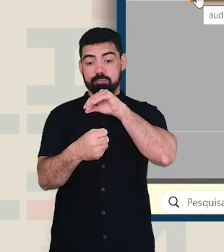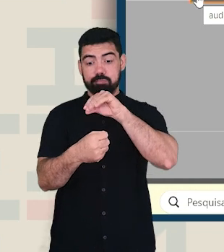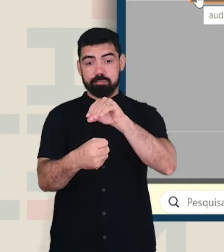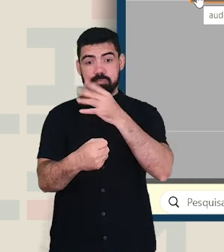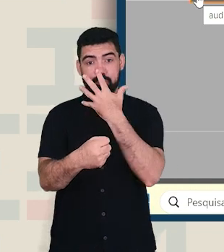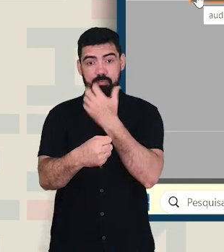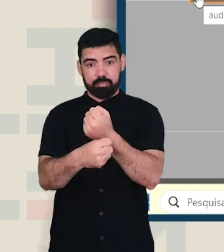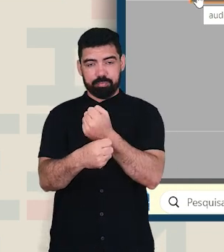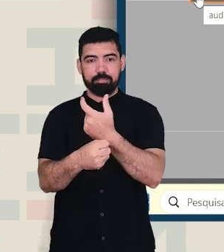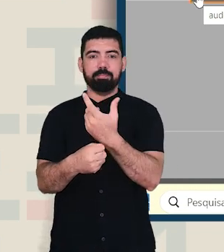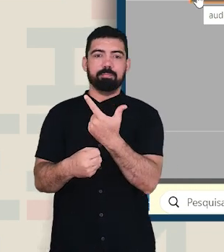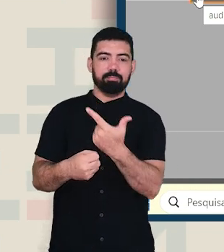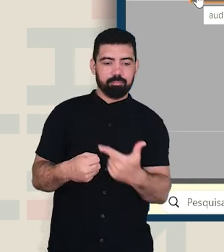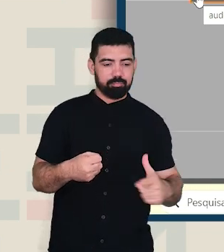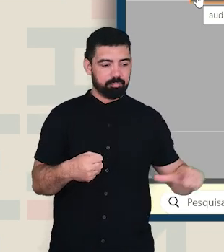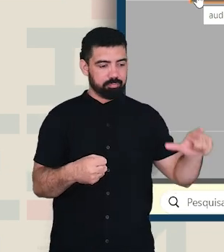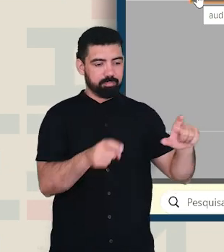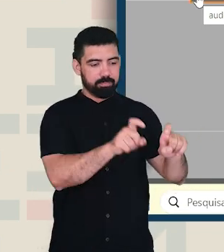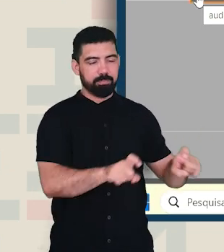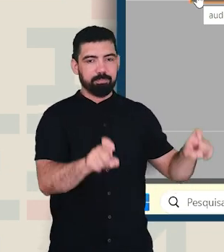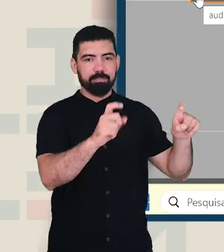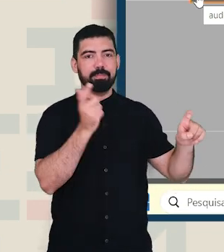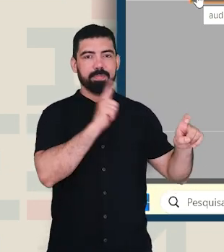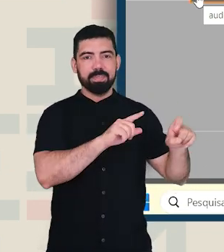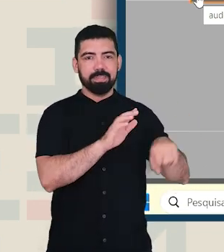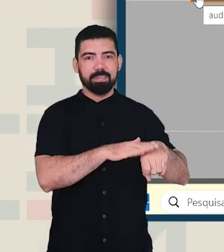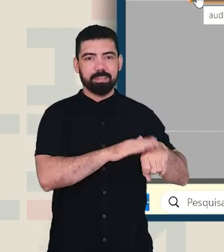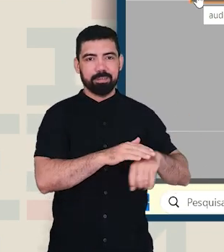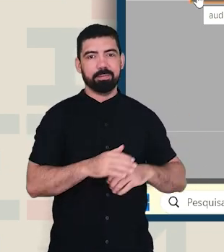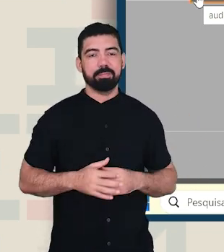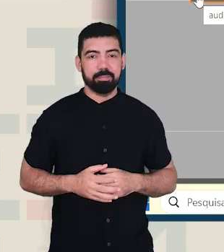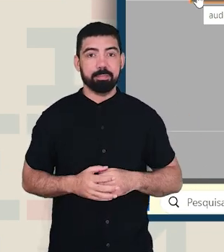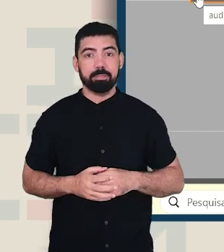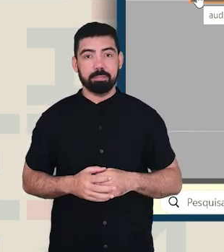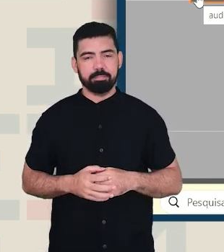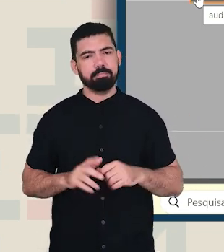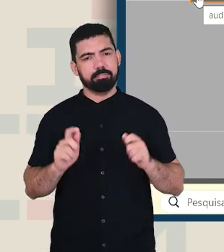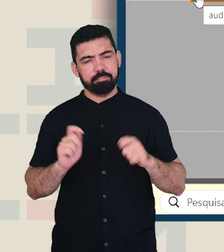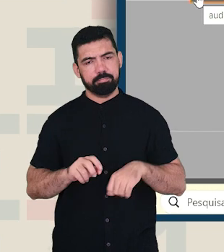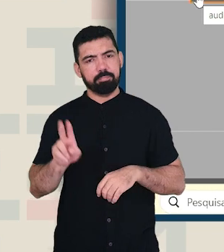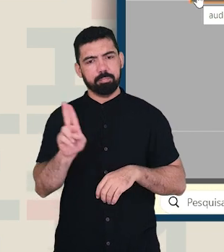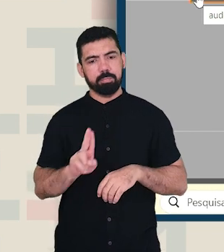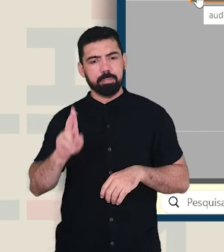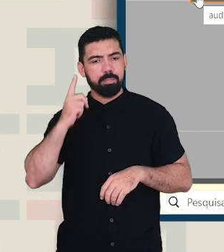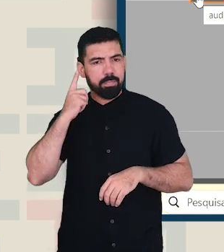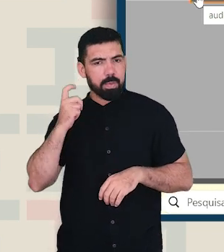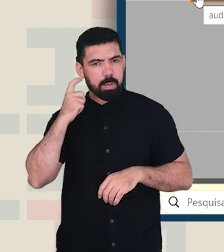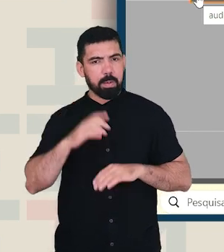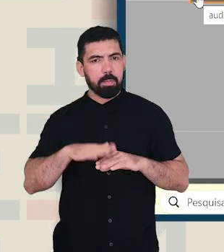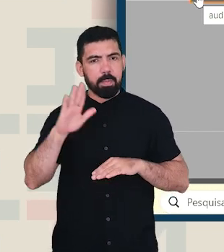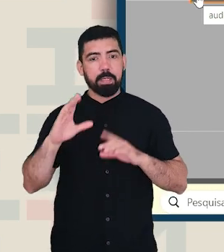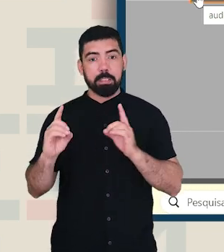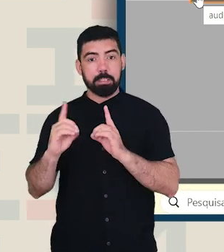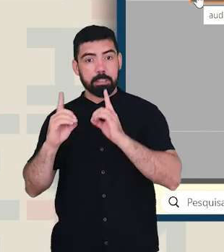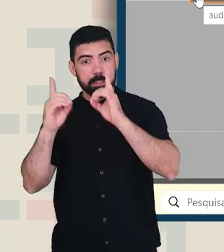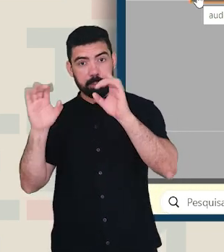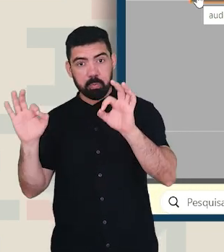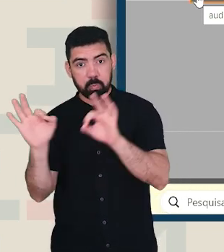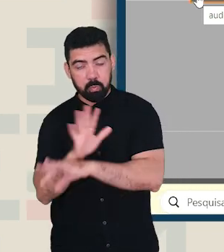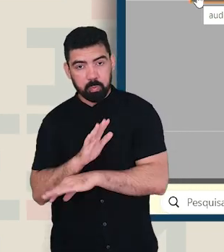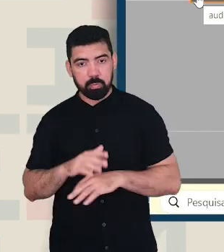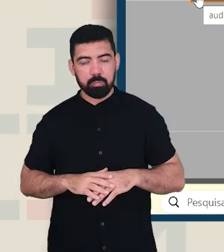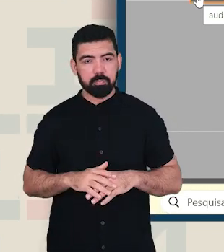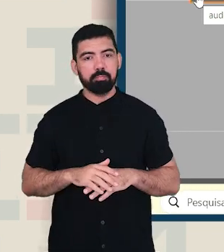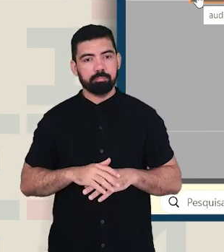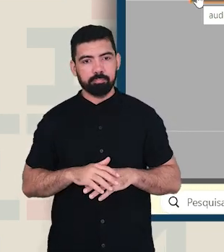programa. Seria que esse programa é puramente digital, dá para trabalhar com áudio, mas todo digital. Aliás,